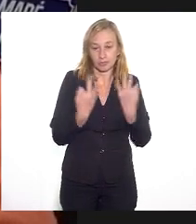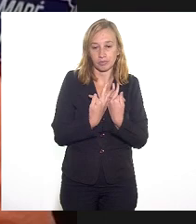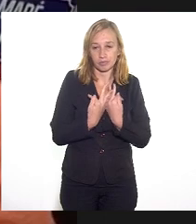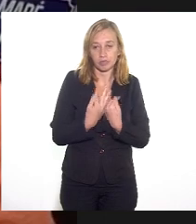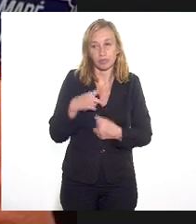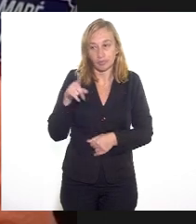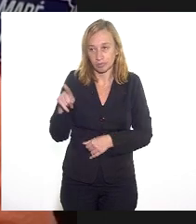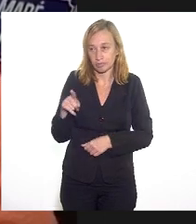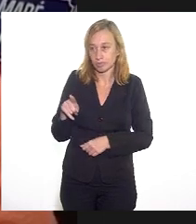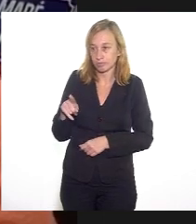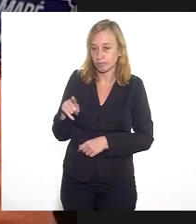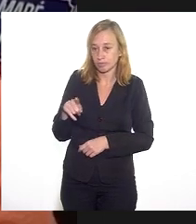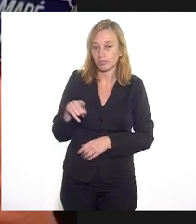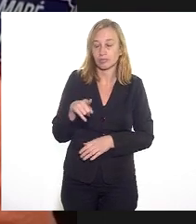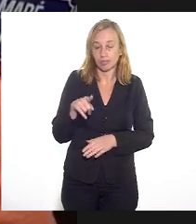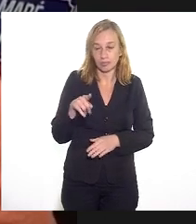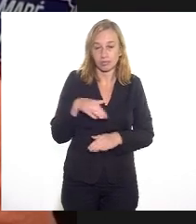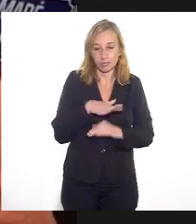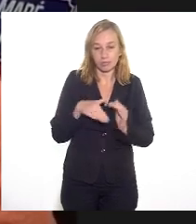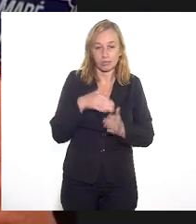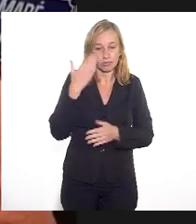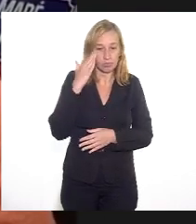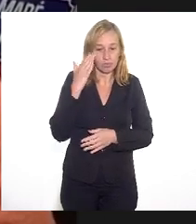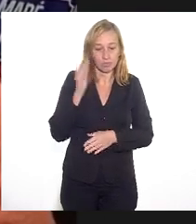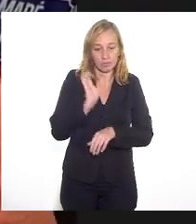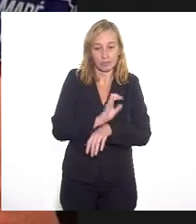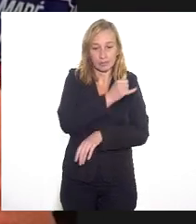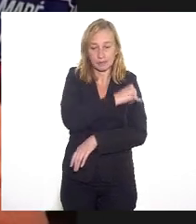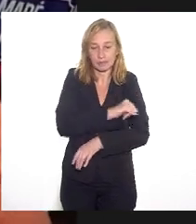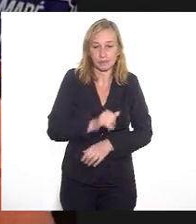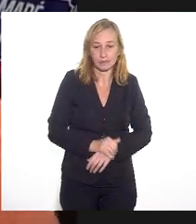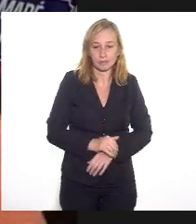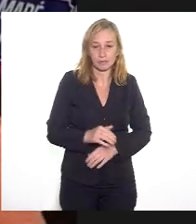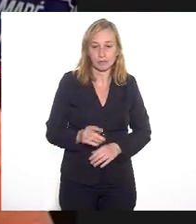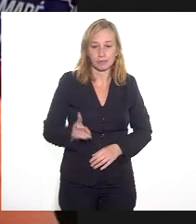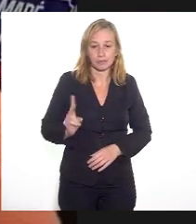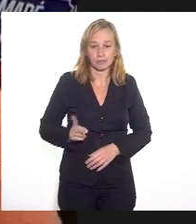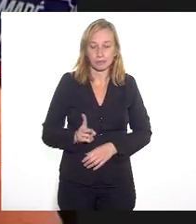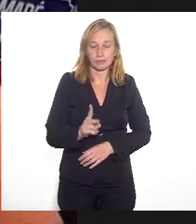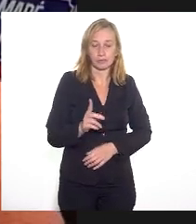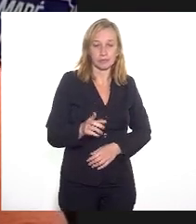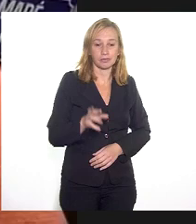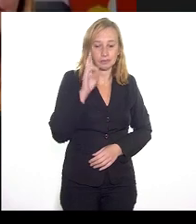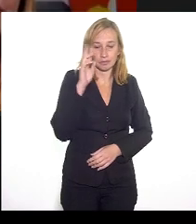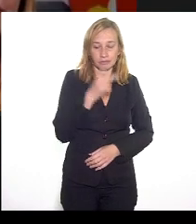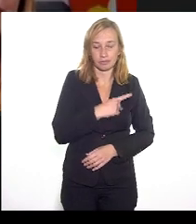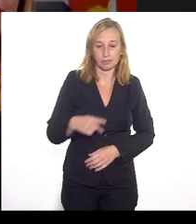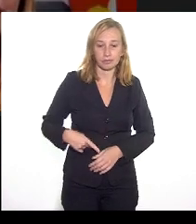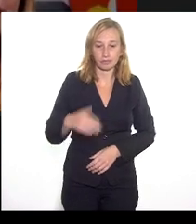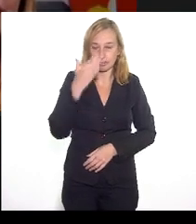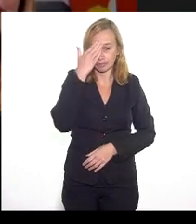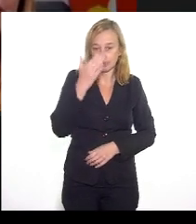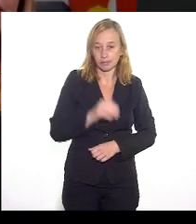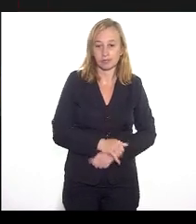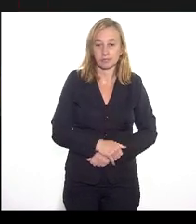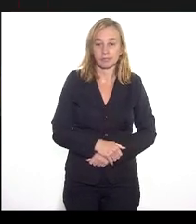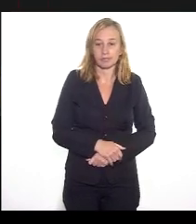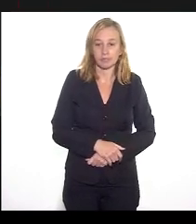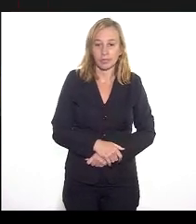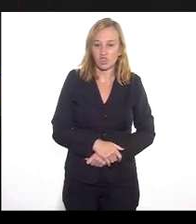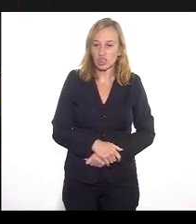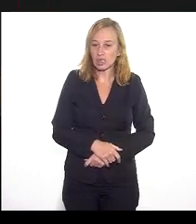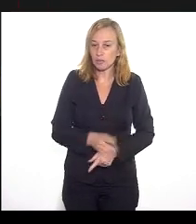aqueles e aquelas que também perderam seus entes queridos no Estado do Rio de Janeiro. Sigamos, senhor presidente, muito obrigado. Para discutir, presidente,